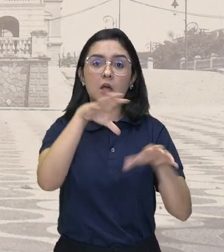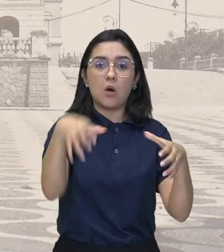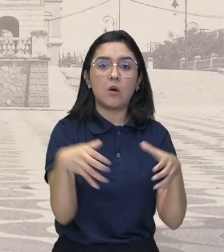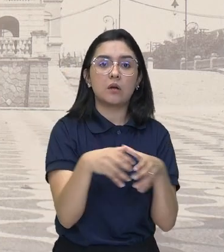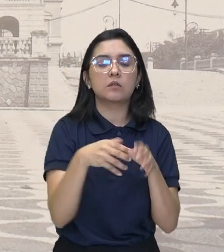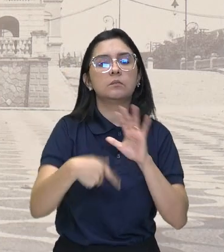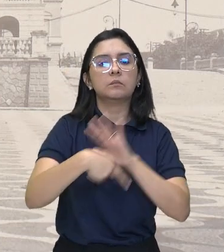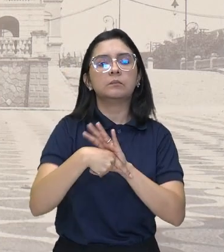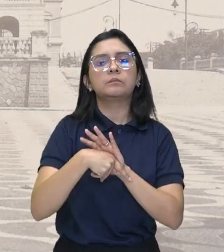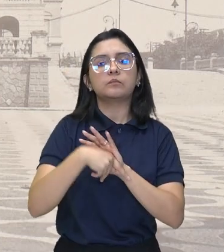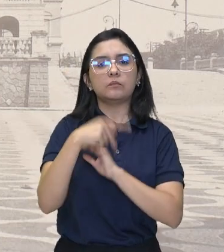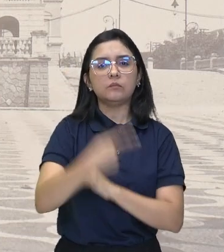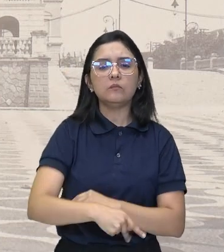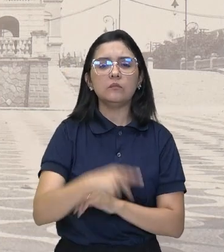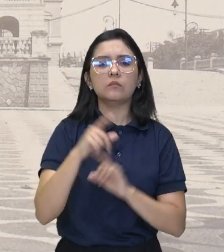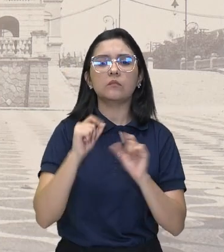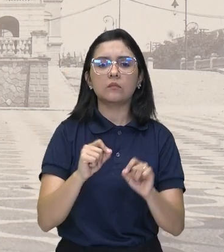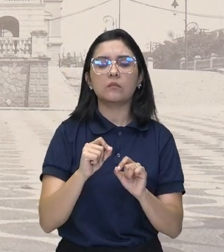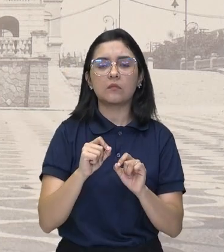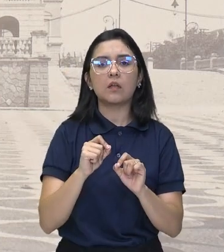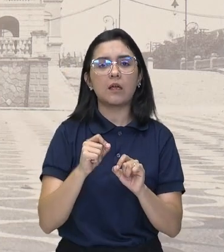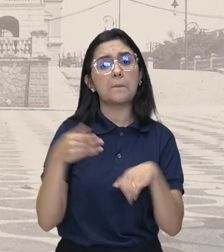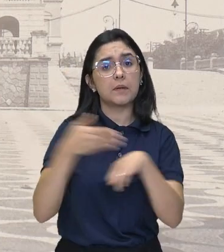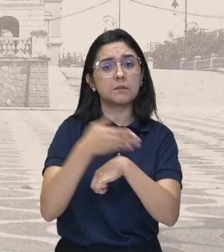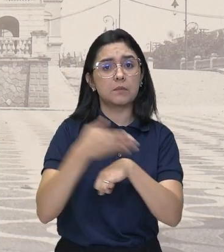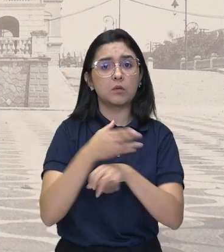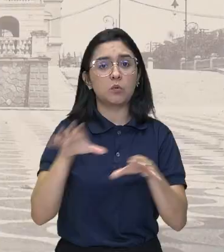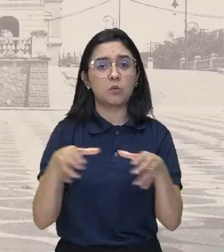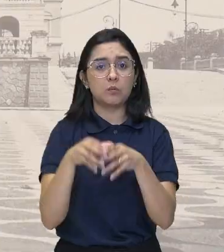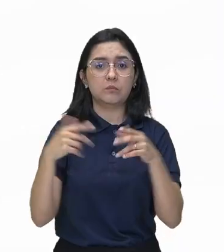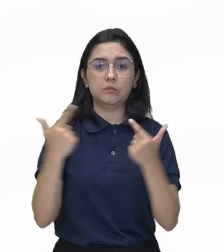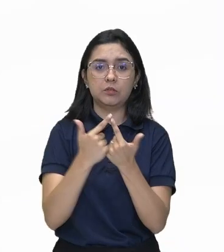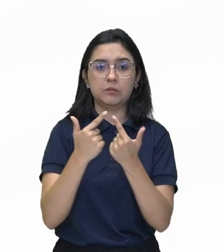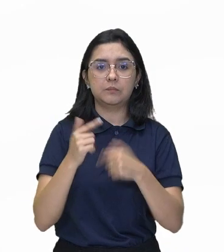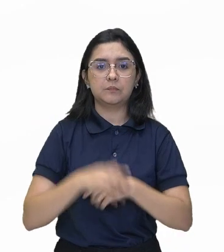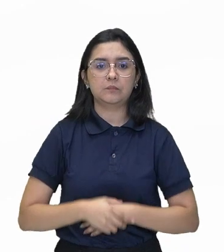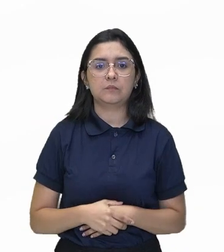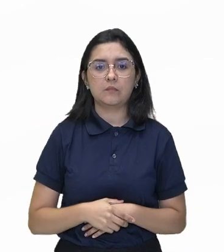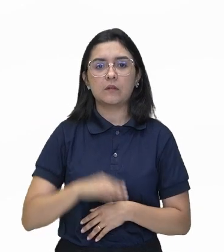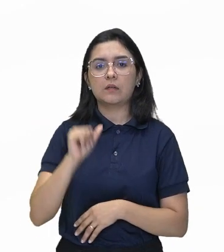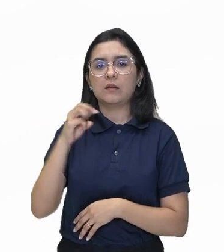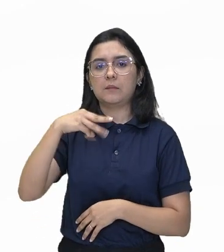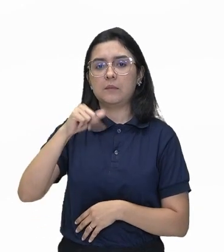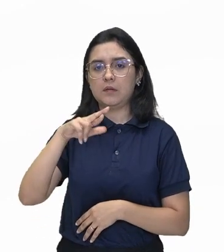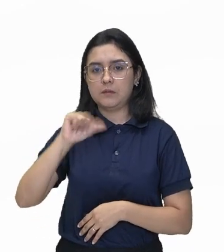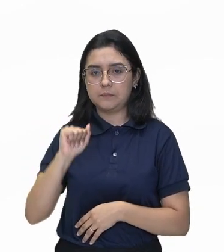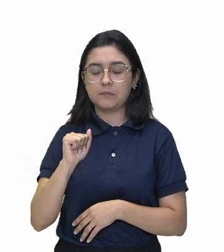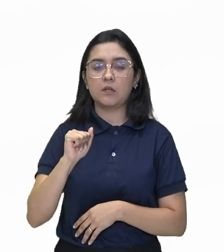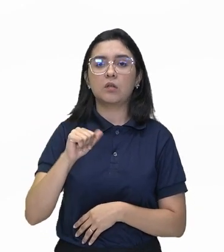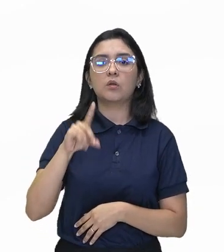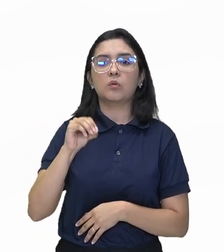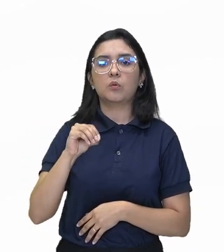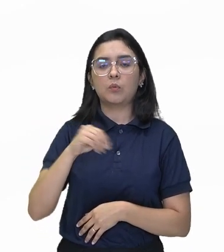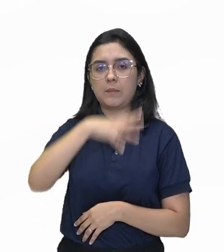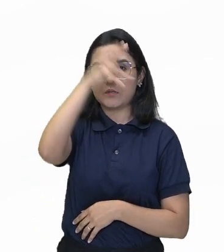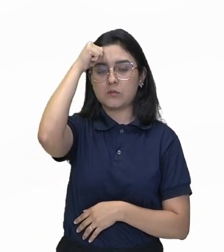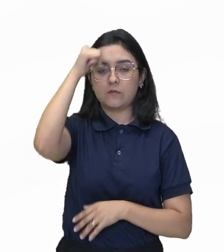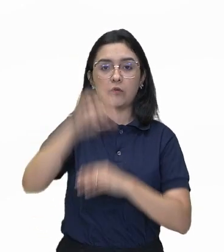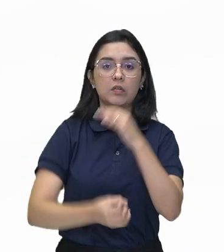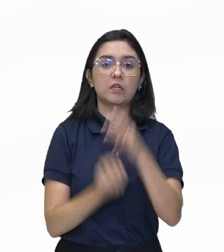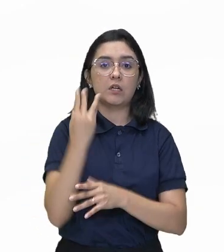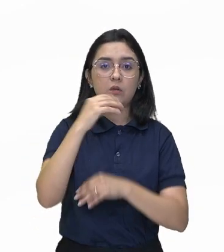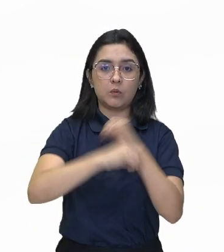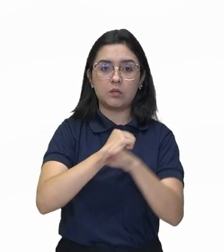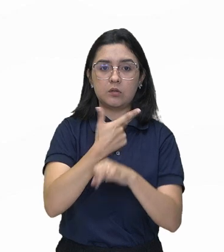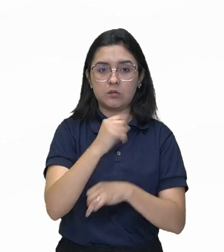Amazonas, tá? Que faz parte também desse grupo do Teatro Amazonas. Esse grupo foi criado em 2002,